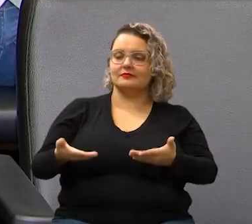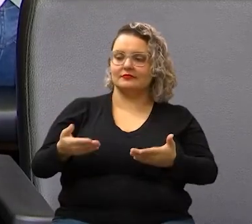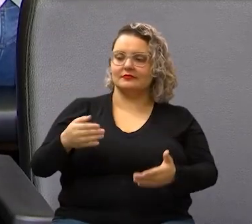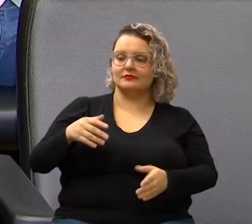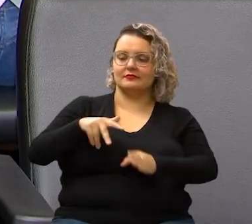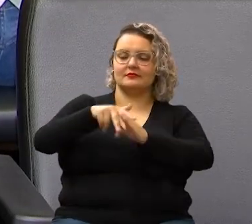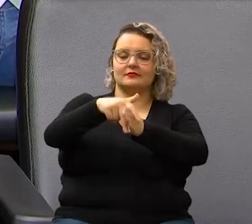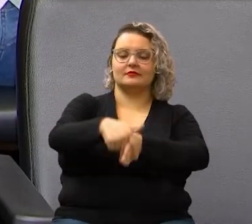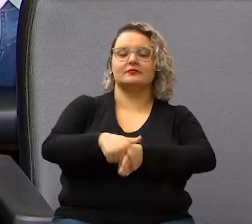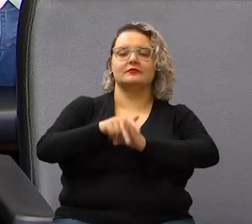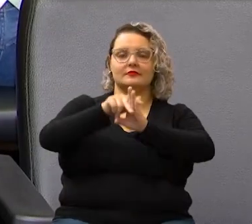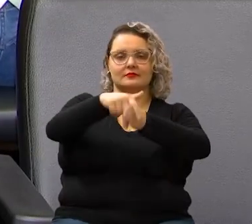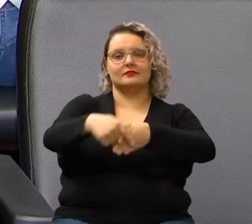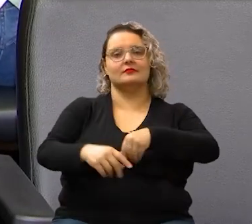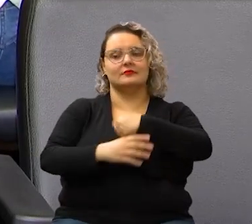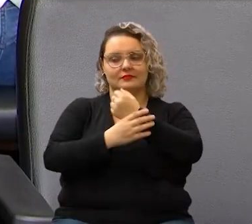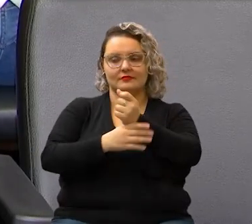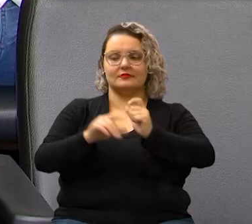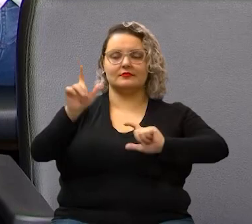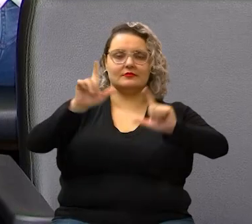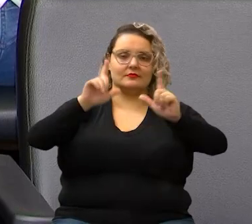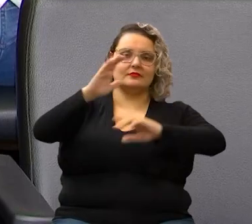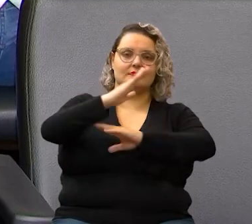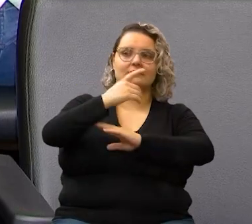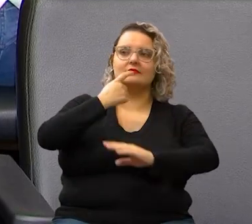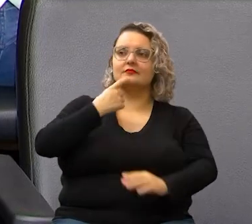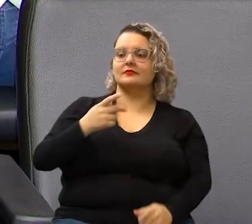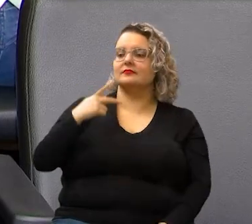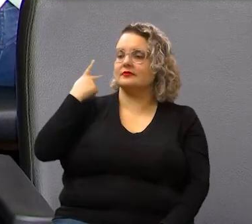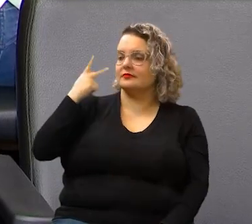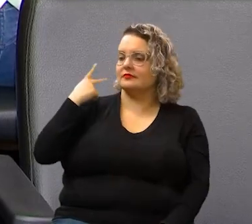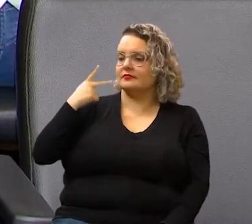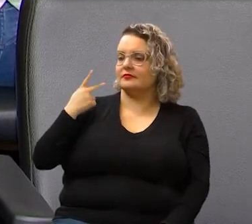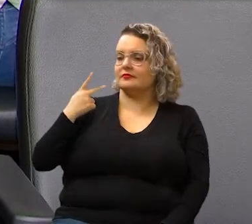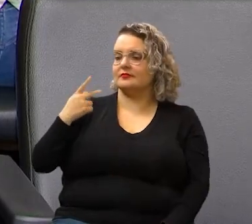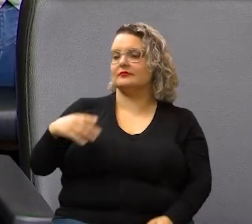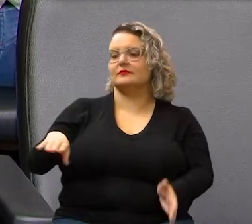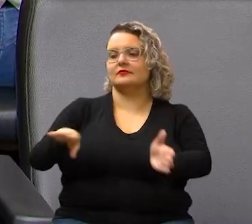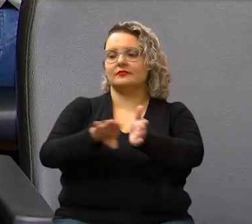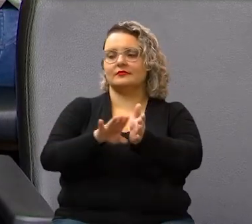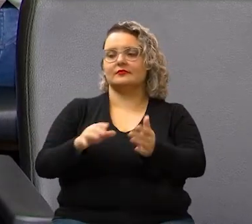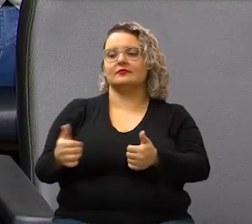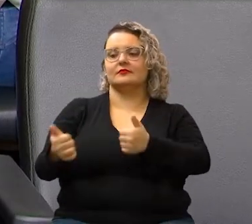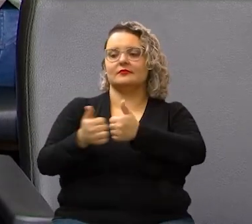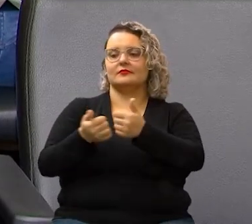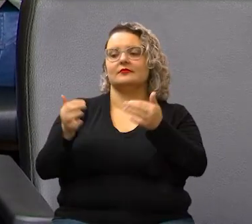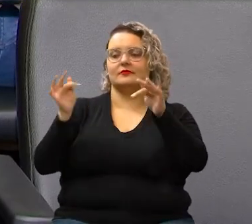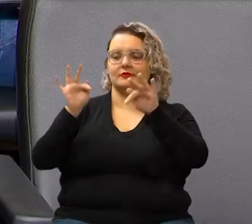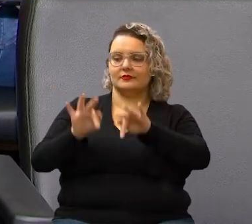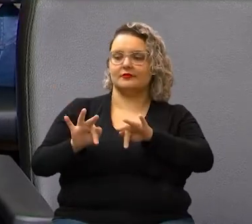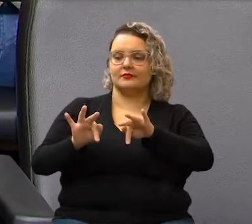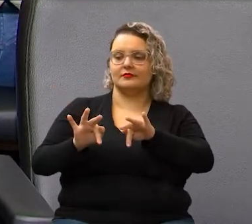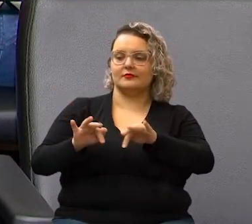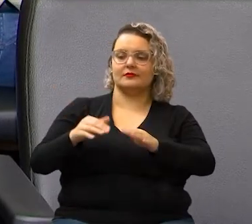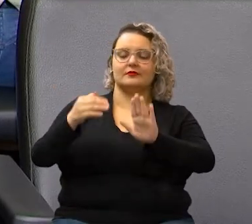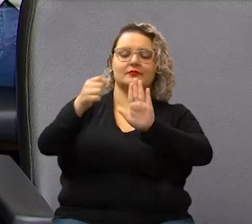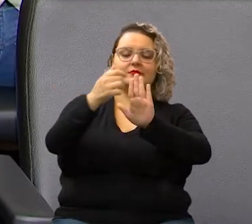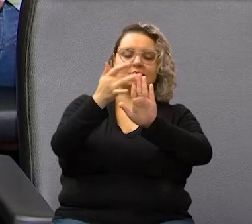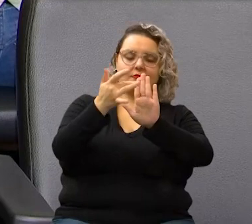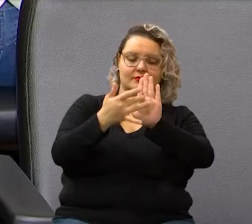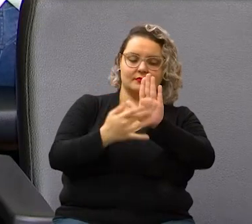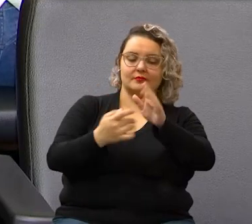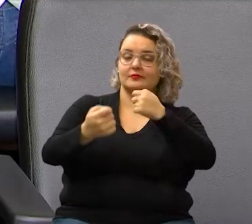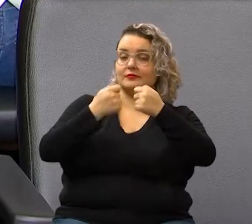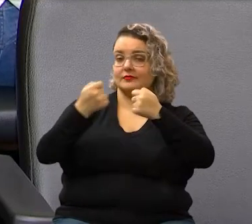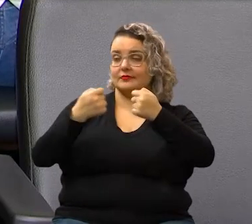mais sobre, então, a ecoterapia aqui na TV Câmara Campinas. Vereador, a gente já está chegando aqui próximo ao fim do